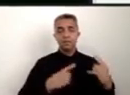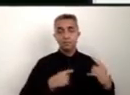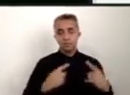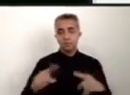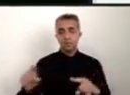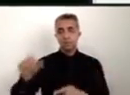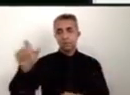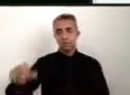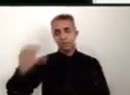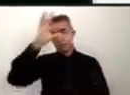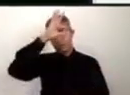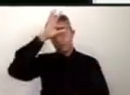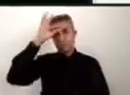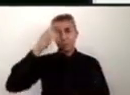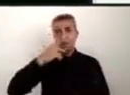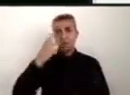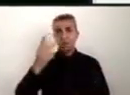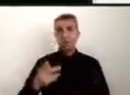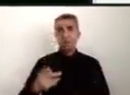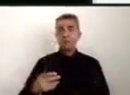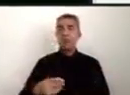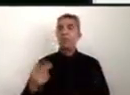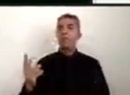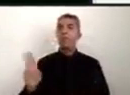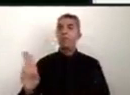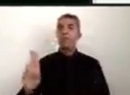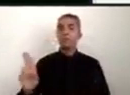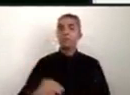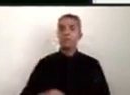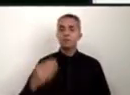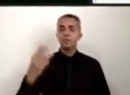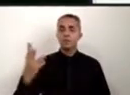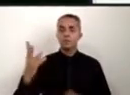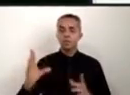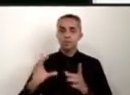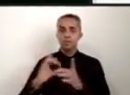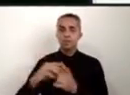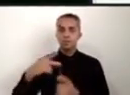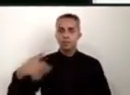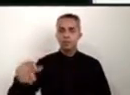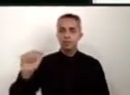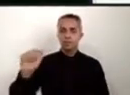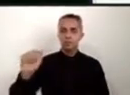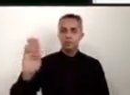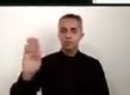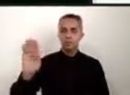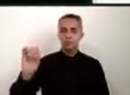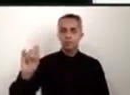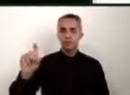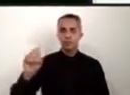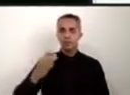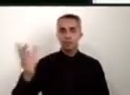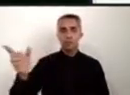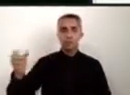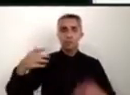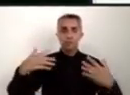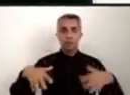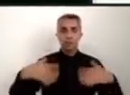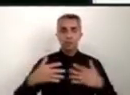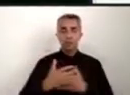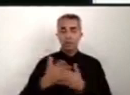para a população cuiabana os nomes dos três aliados do Abílio que ele, desesperado,